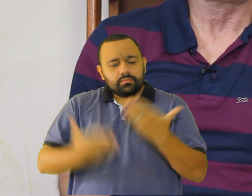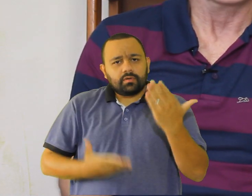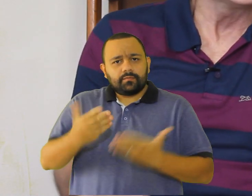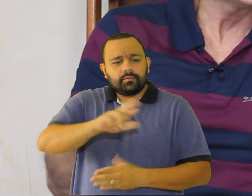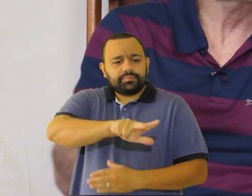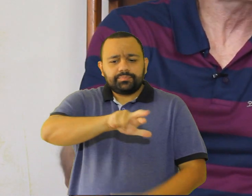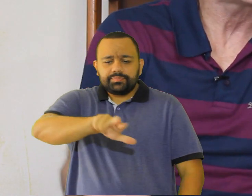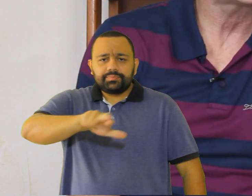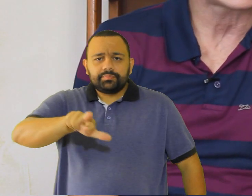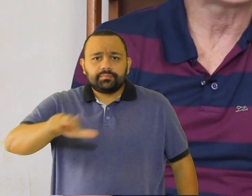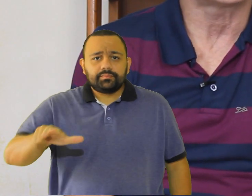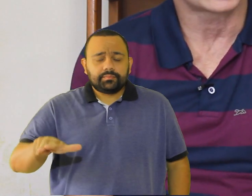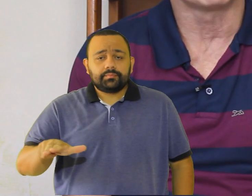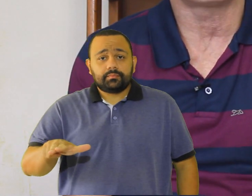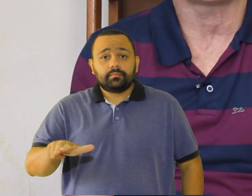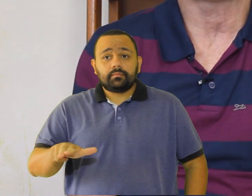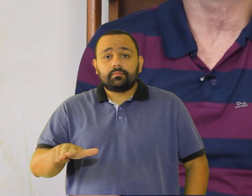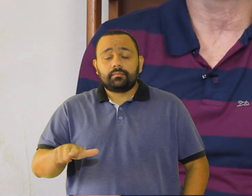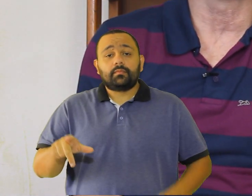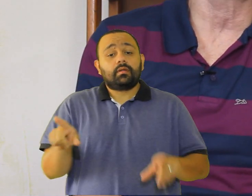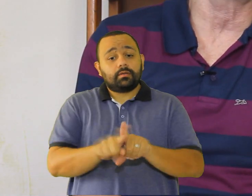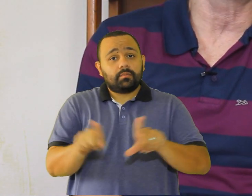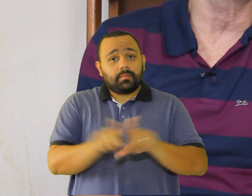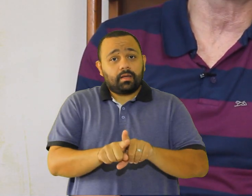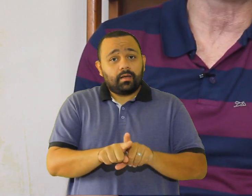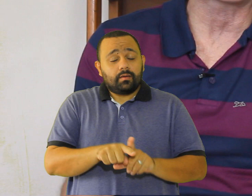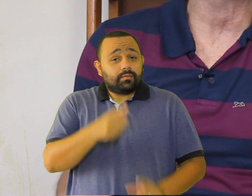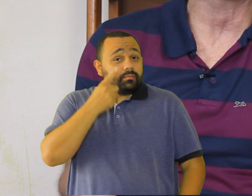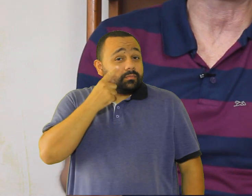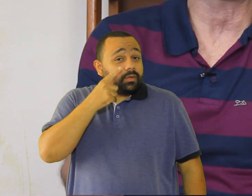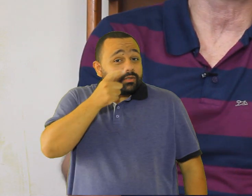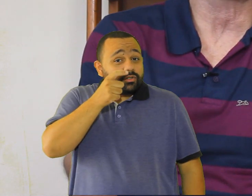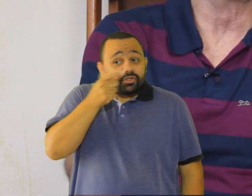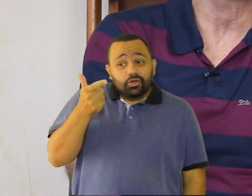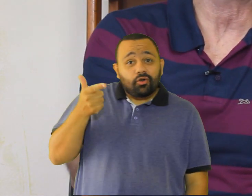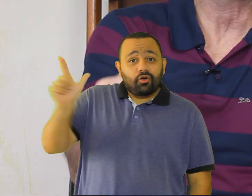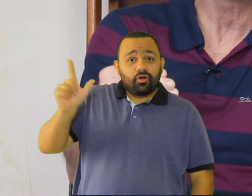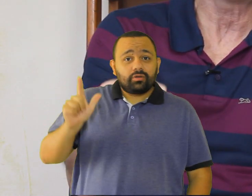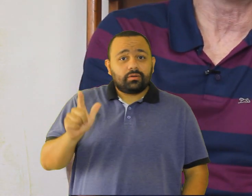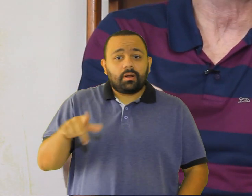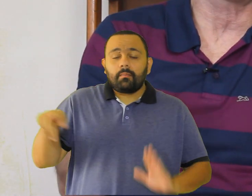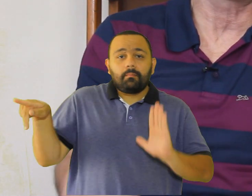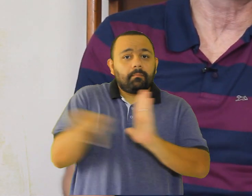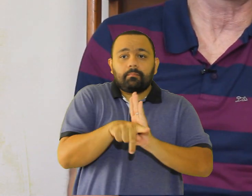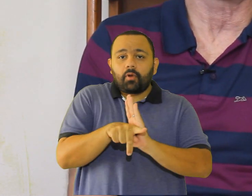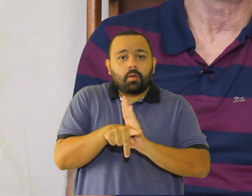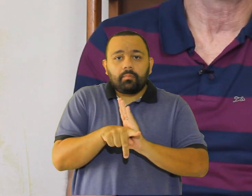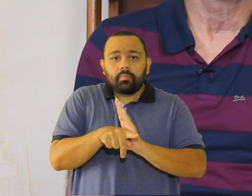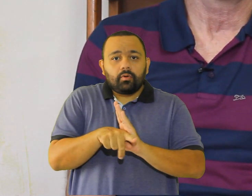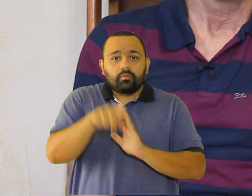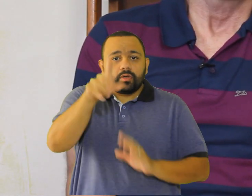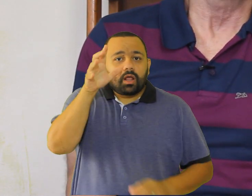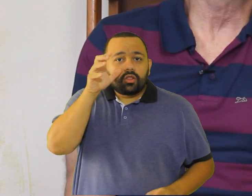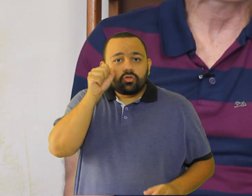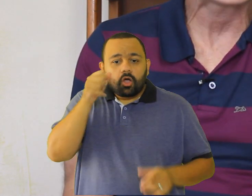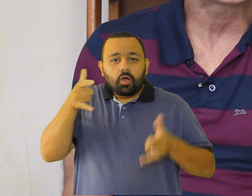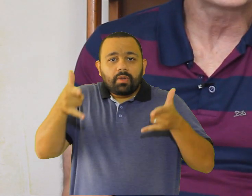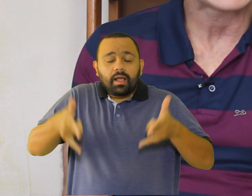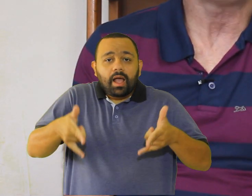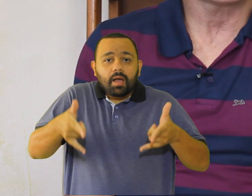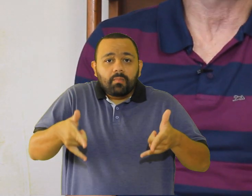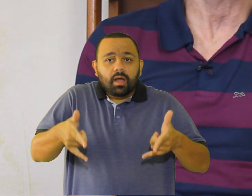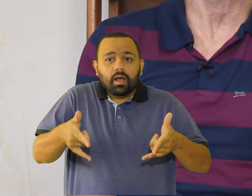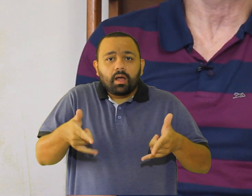servindo. Isso se estende, como veremos em outro programa, até a própria cama conjugal.